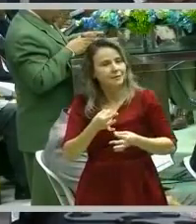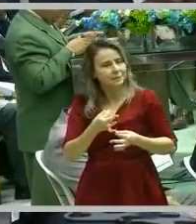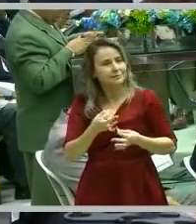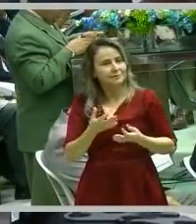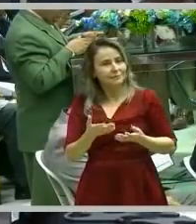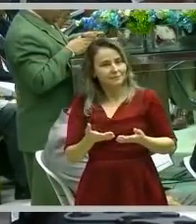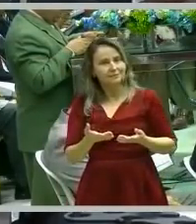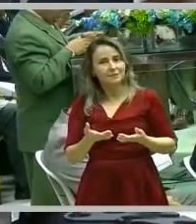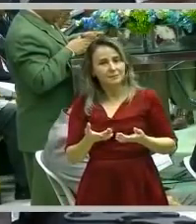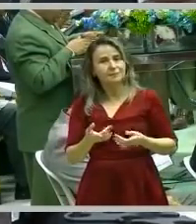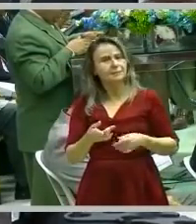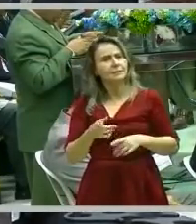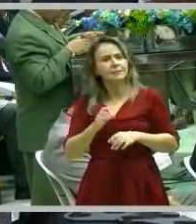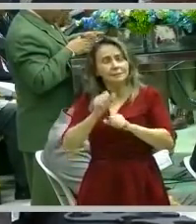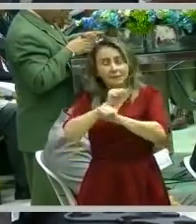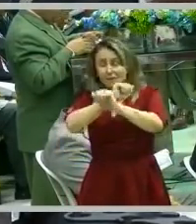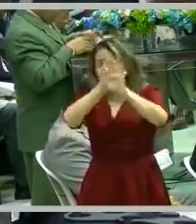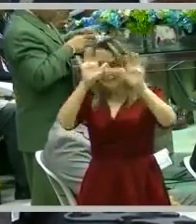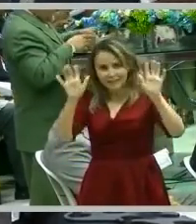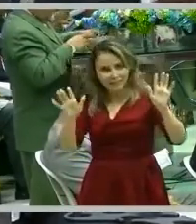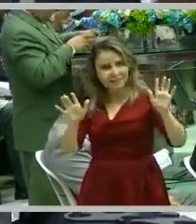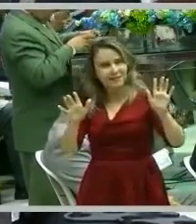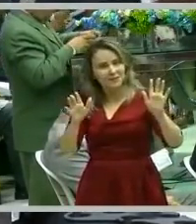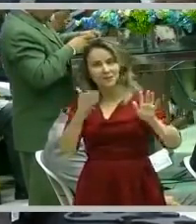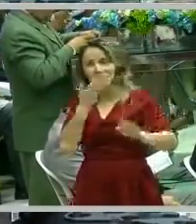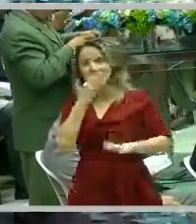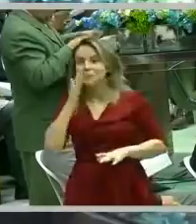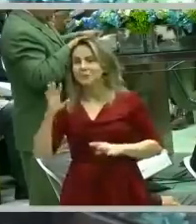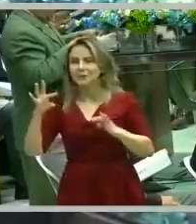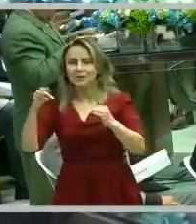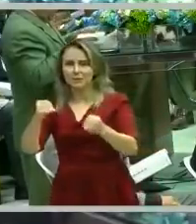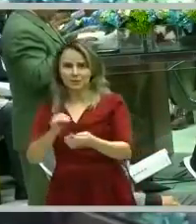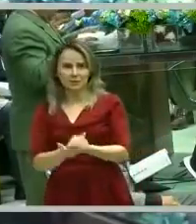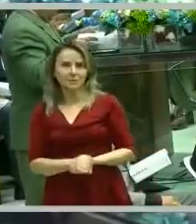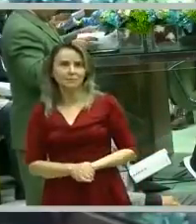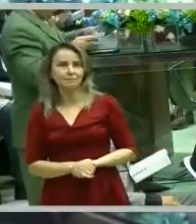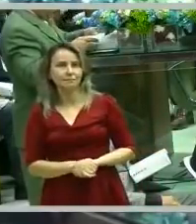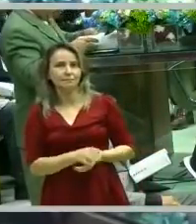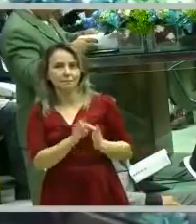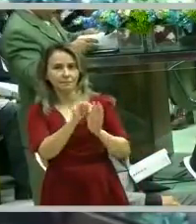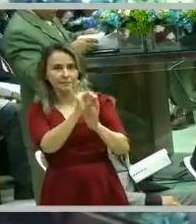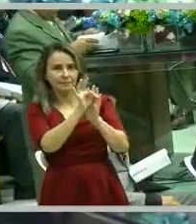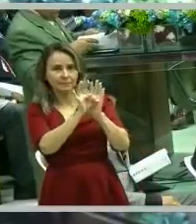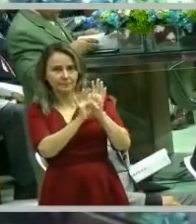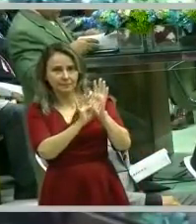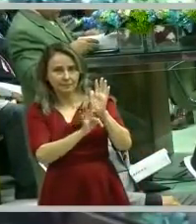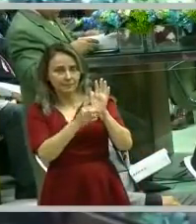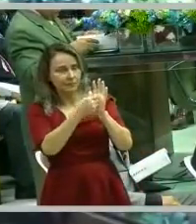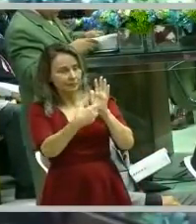todas as gerações. Por favor. E disse-lhes Pedro,